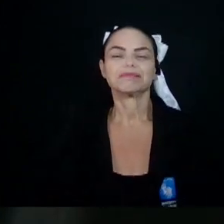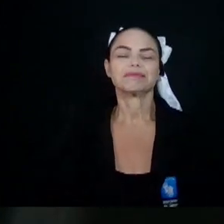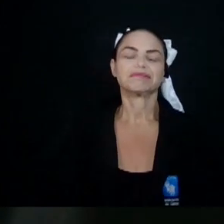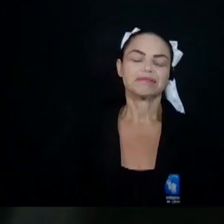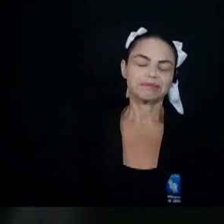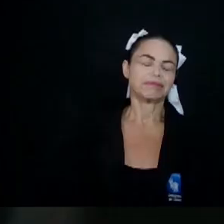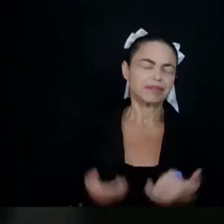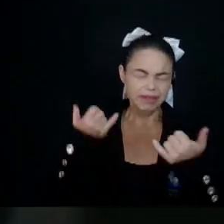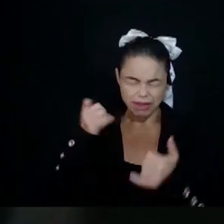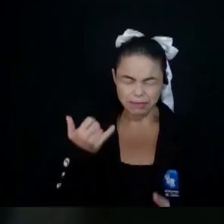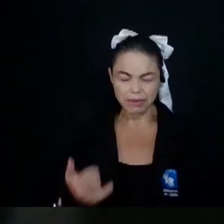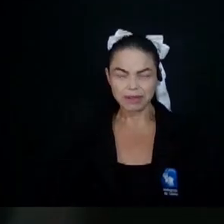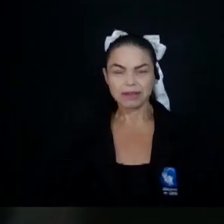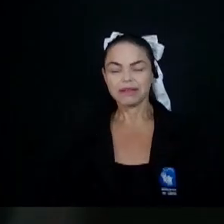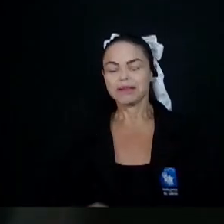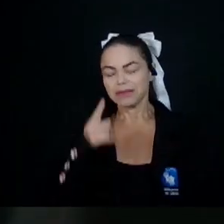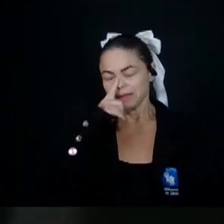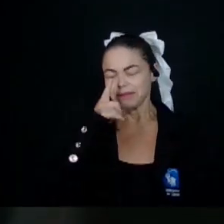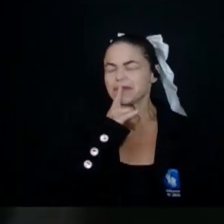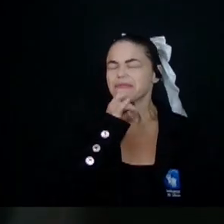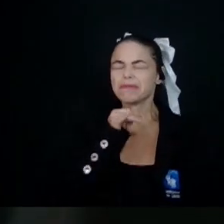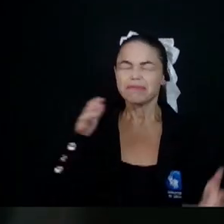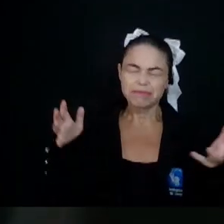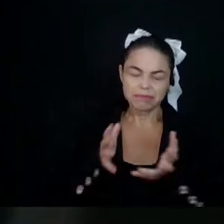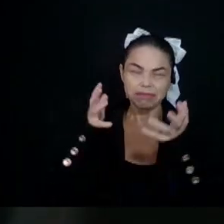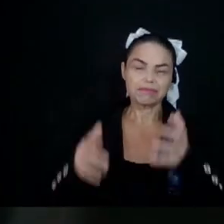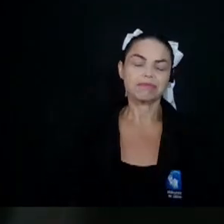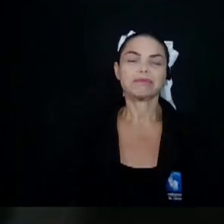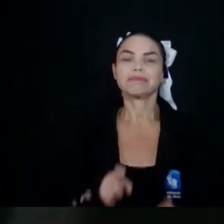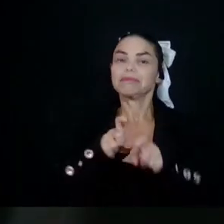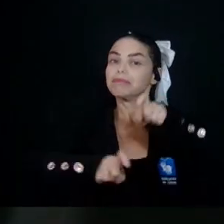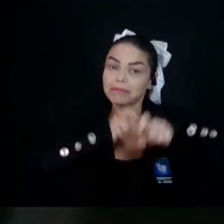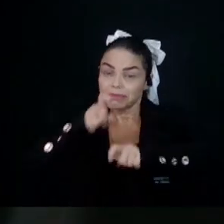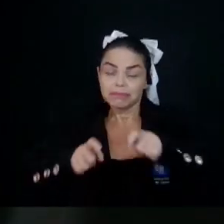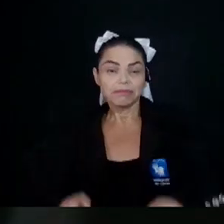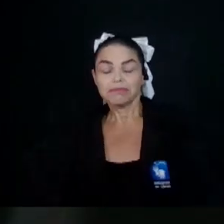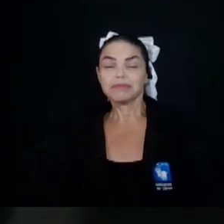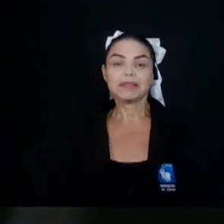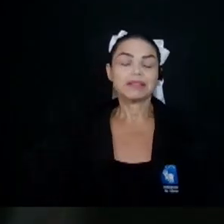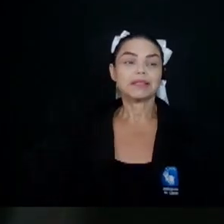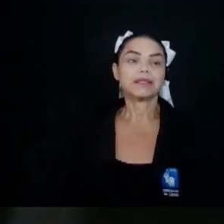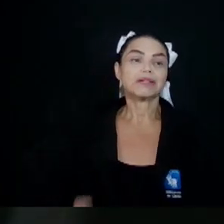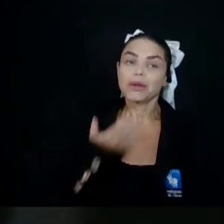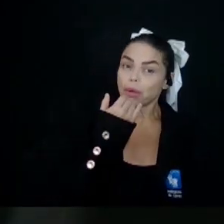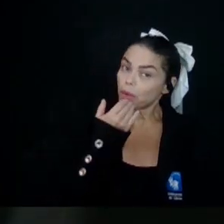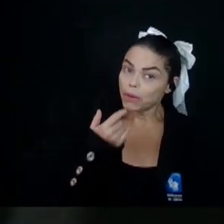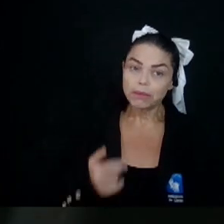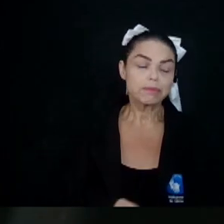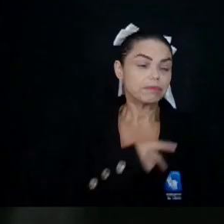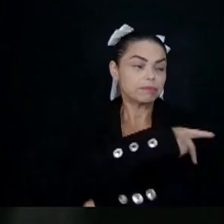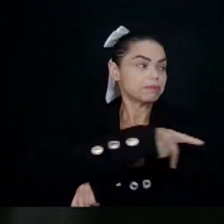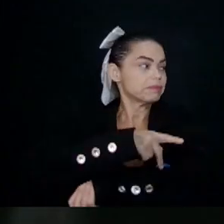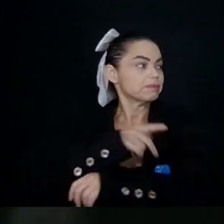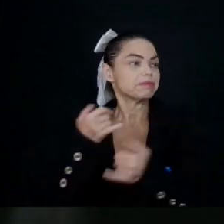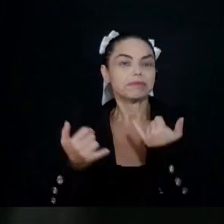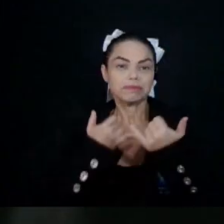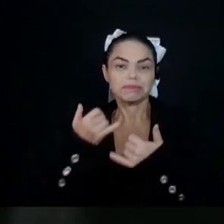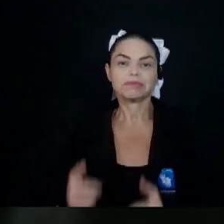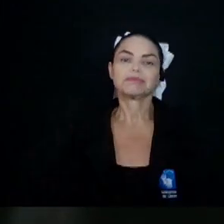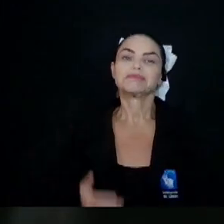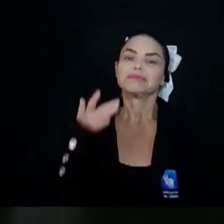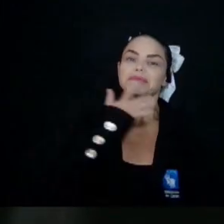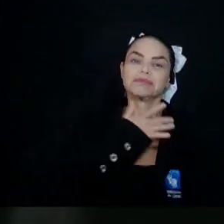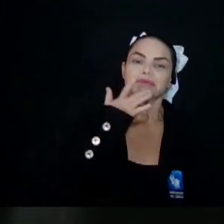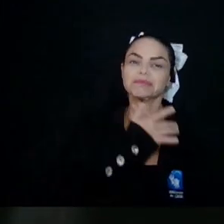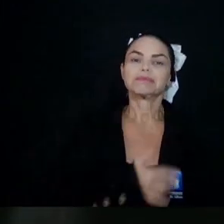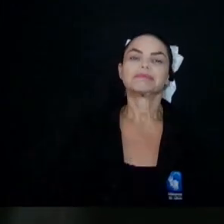né? Mãe, pai, estimula, leva no parque, leva a fazer um piquenique. Gente, um piquenique, né? Ai, que delícia, né, Emily?